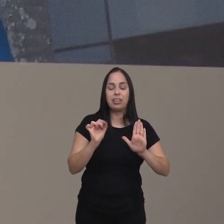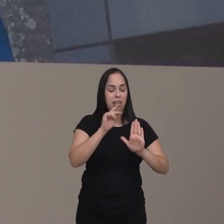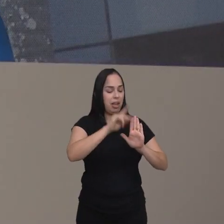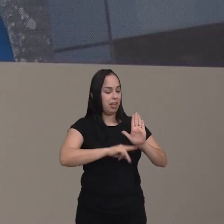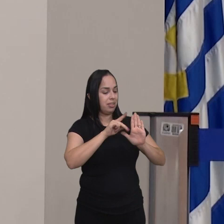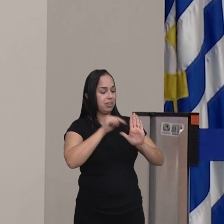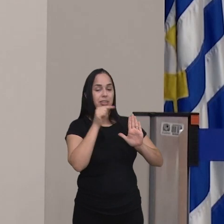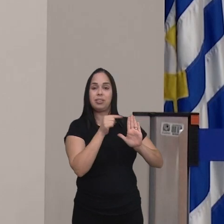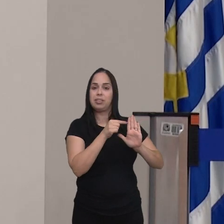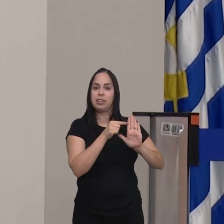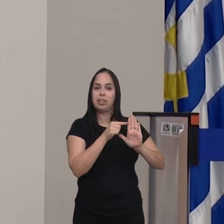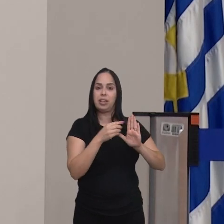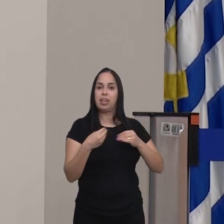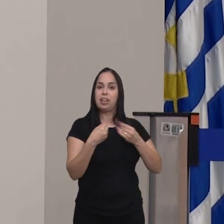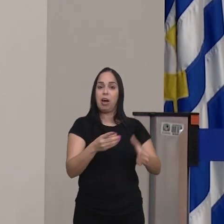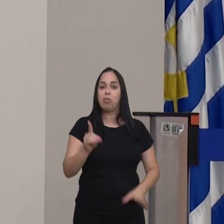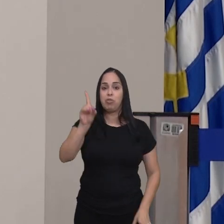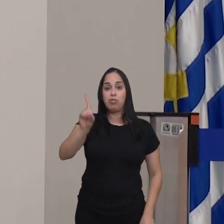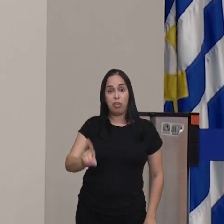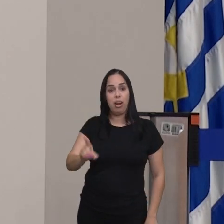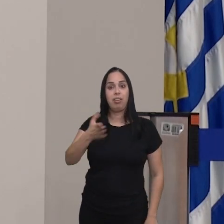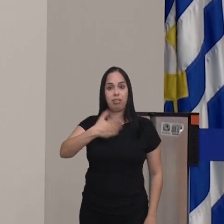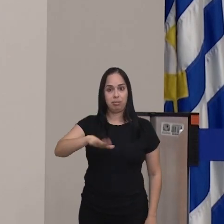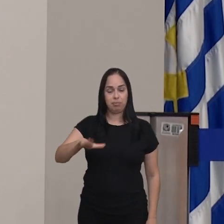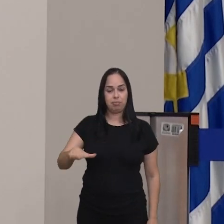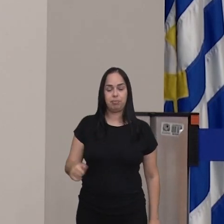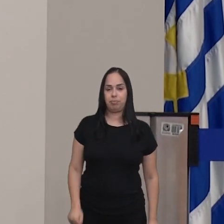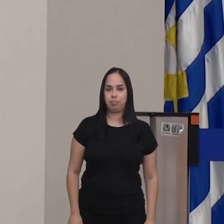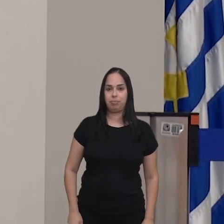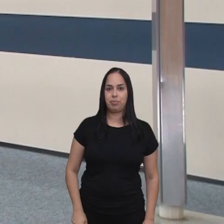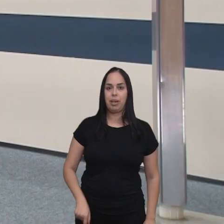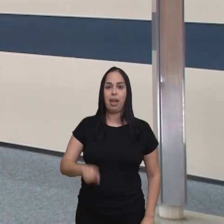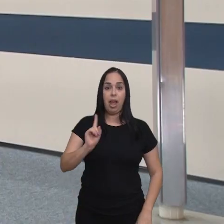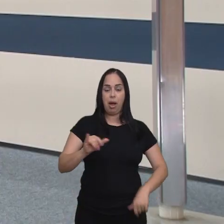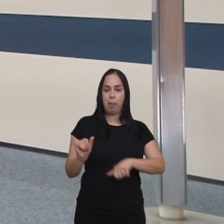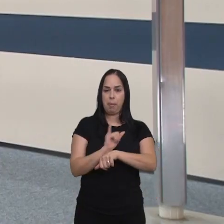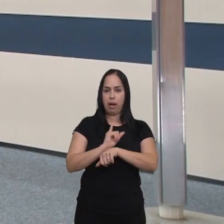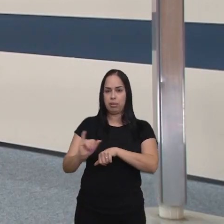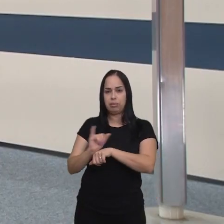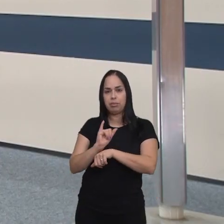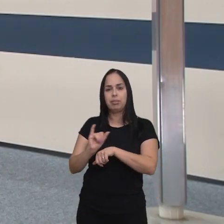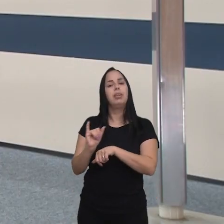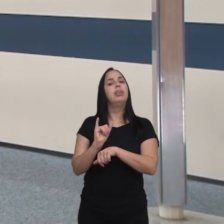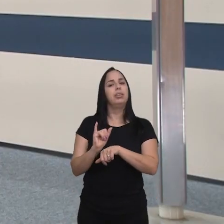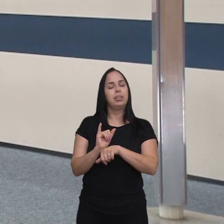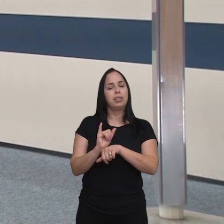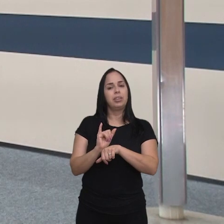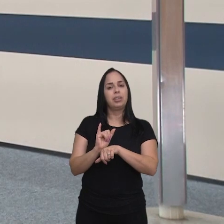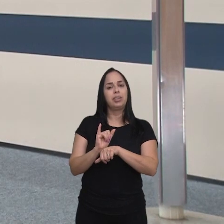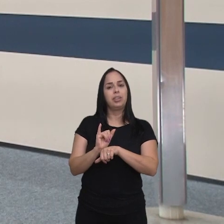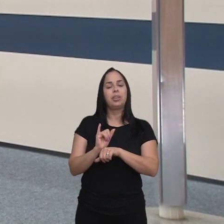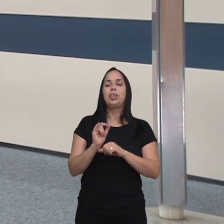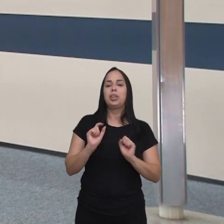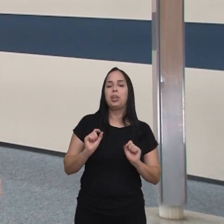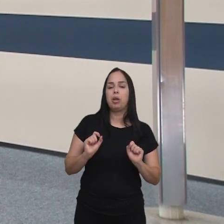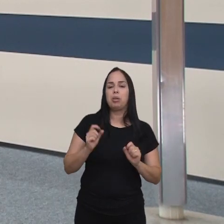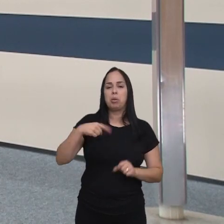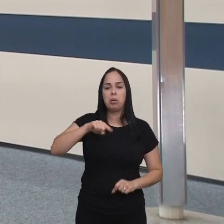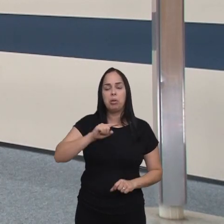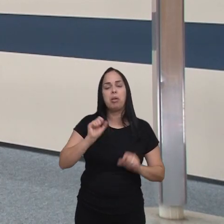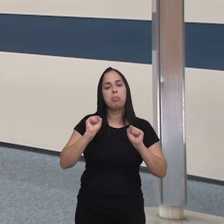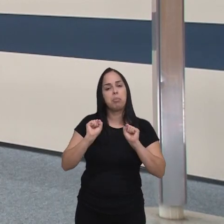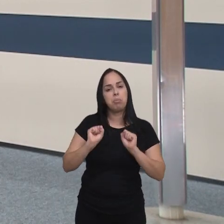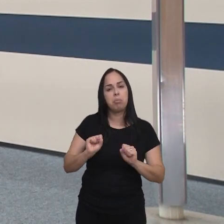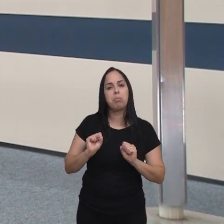importância do projeto para ampliar a garantia do direito à infância. Que é mais uma ferramenta, mais um mecanismo que o município